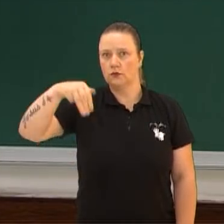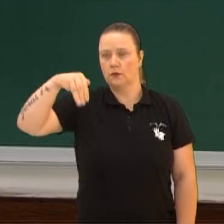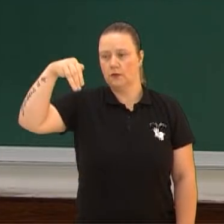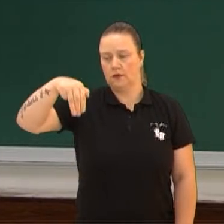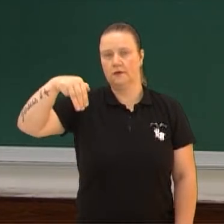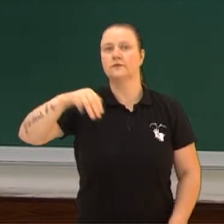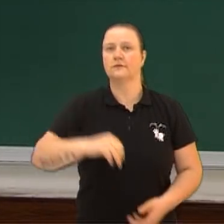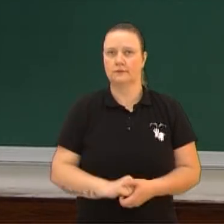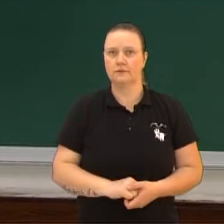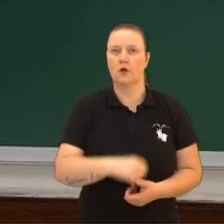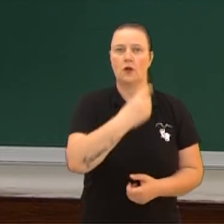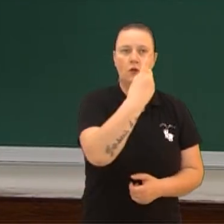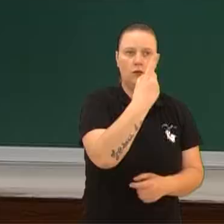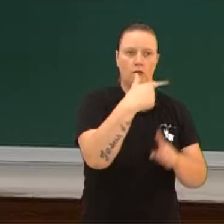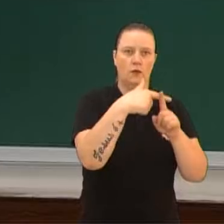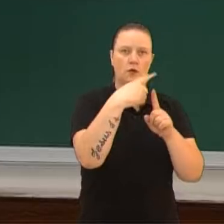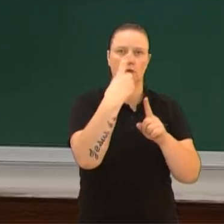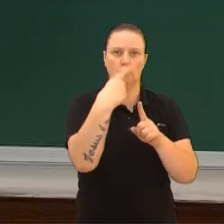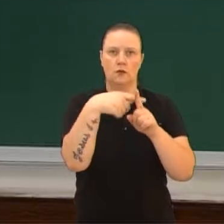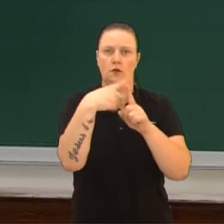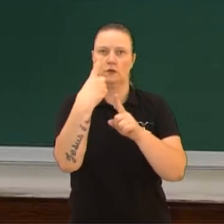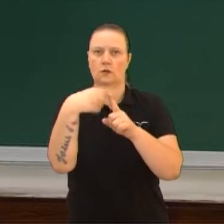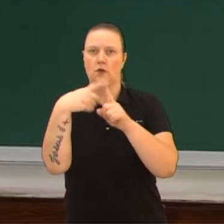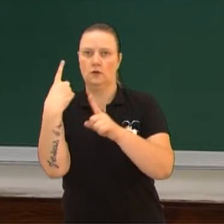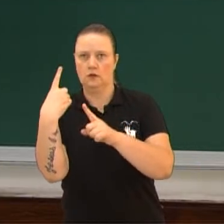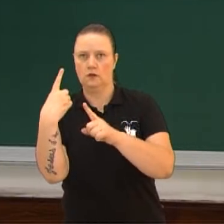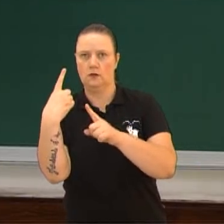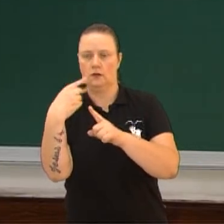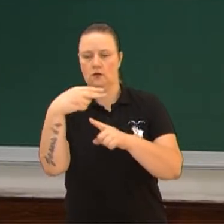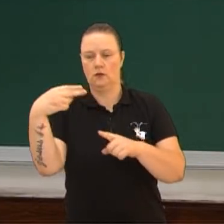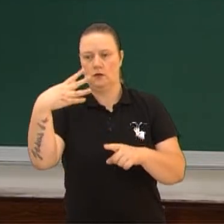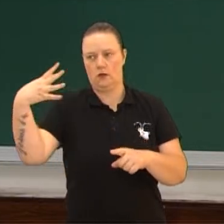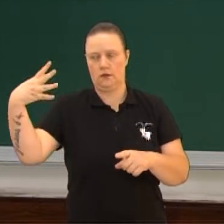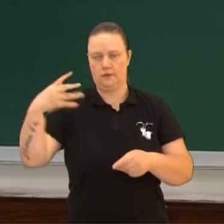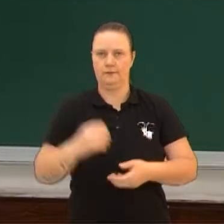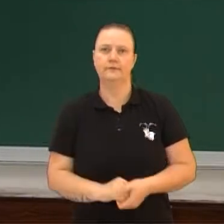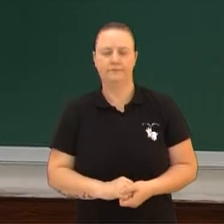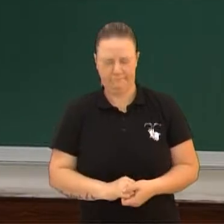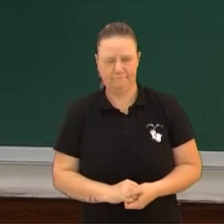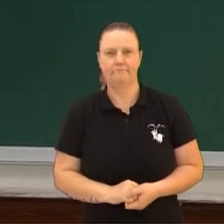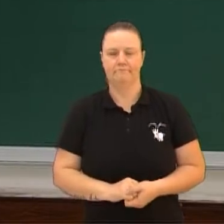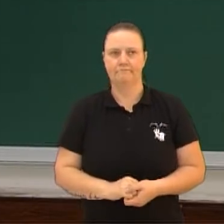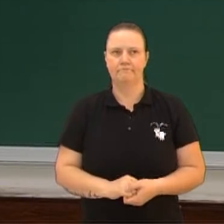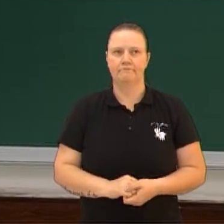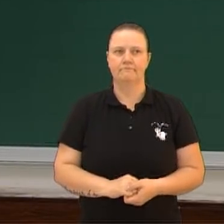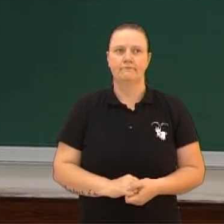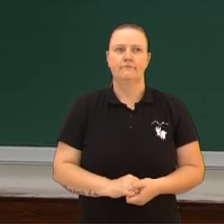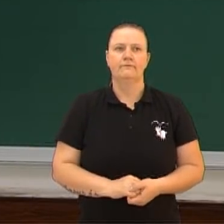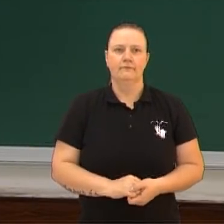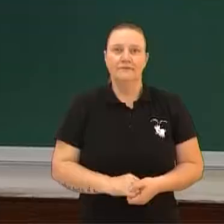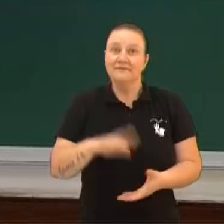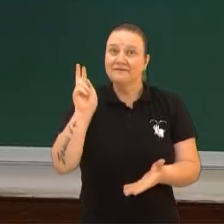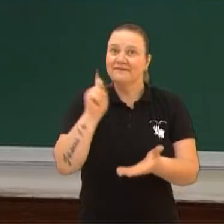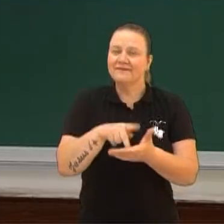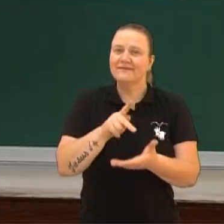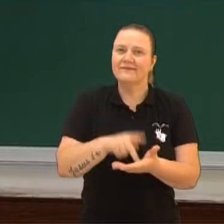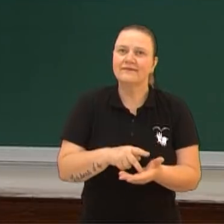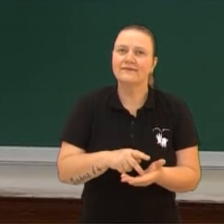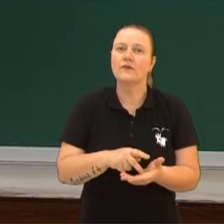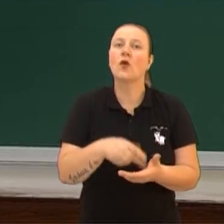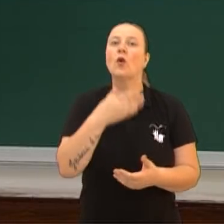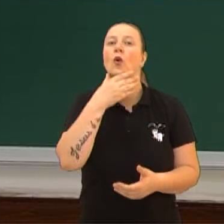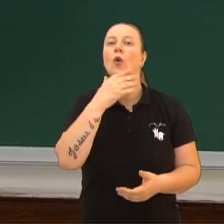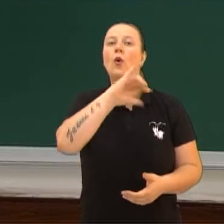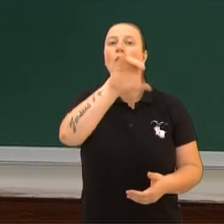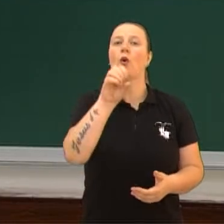1 mais 1 mais 1, não é? Ou também 4 vezes 1, né? Que é 4 metros, não é verdade? E o